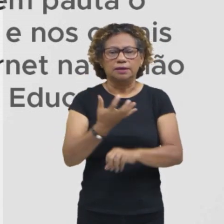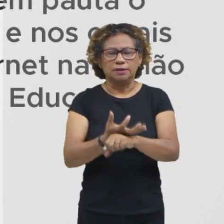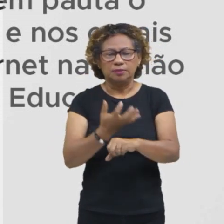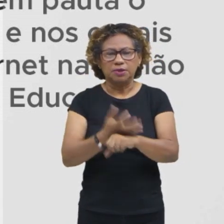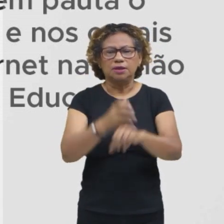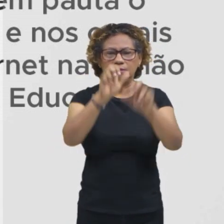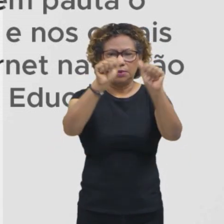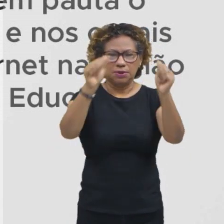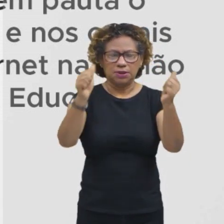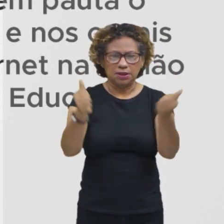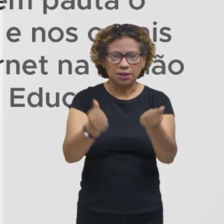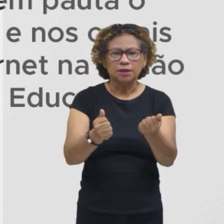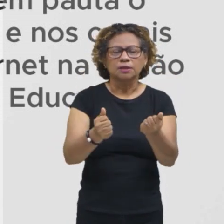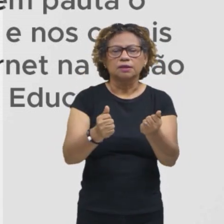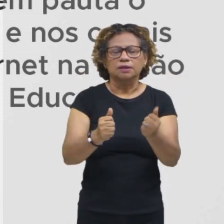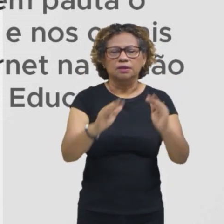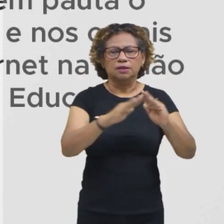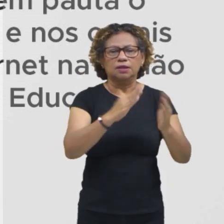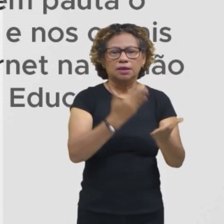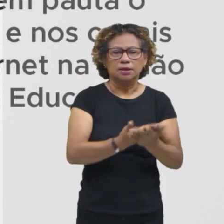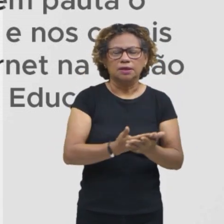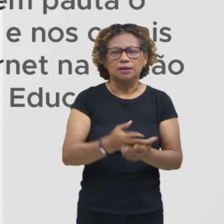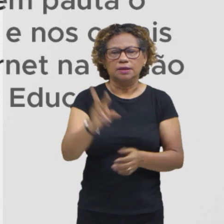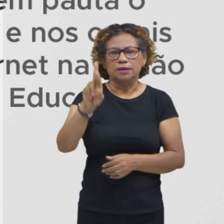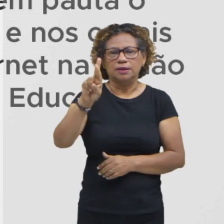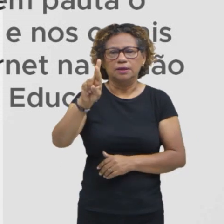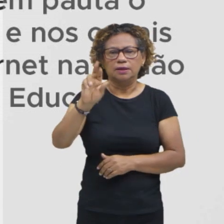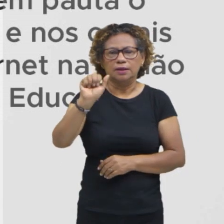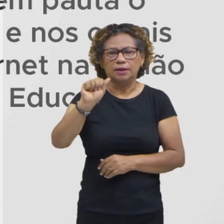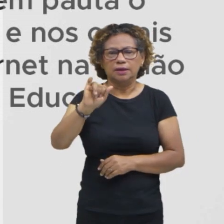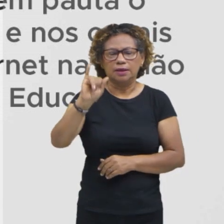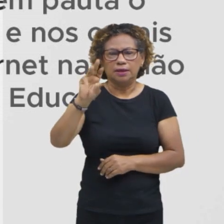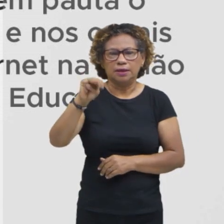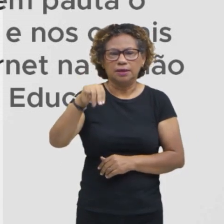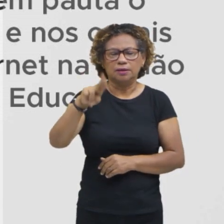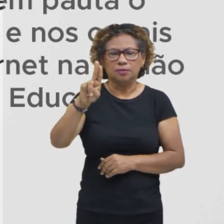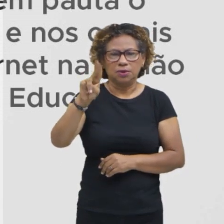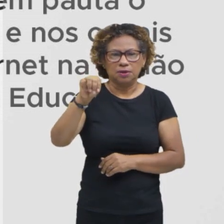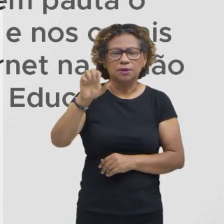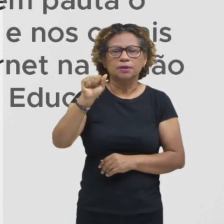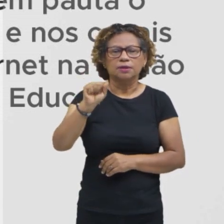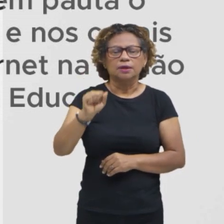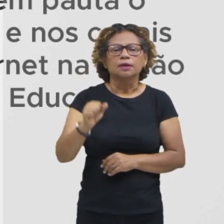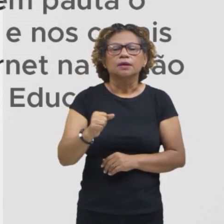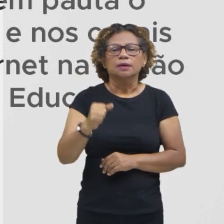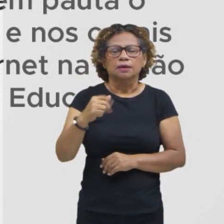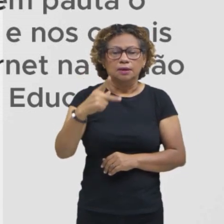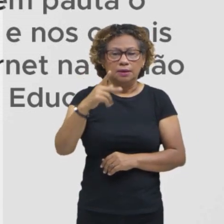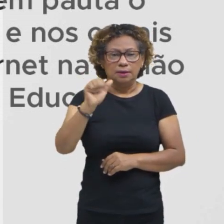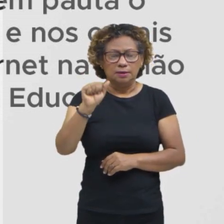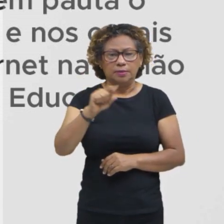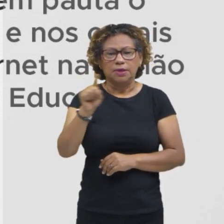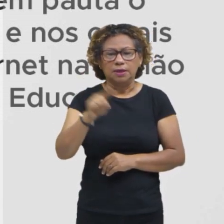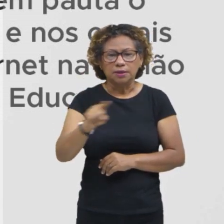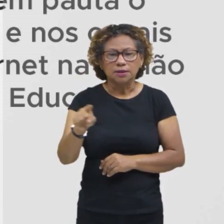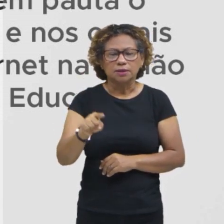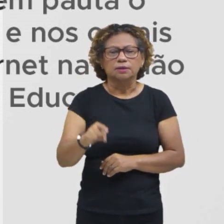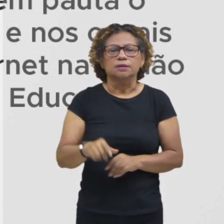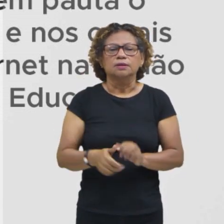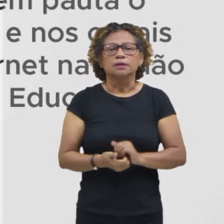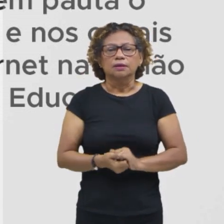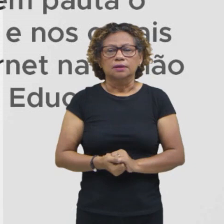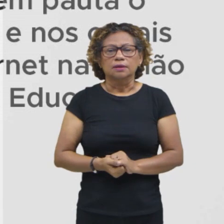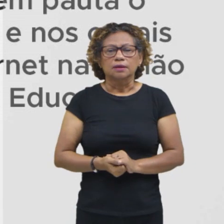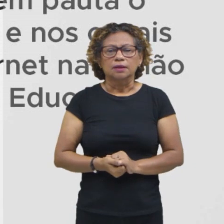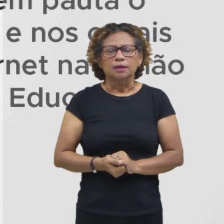Estadual Raimundo Paes, do município de Rio Preto da Eva, também aqui no interior do Amazonas. Ela desenvolve atividades